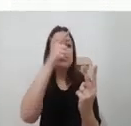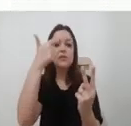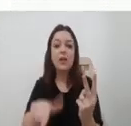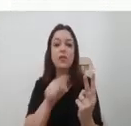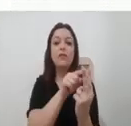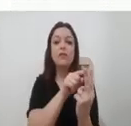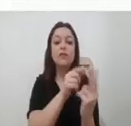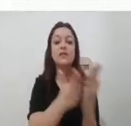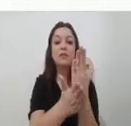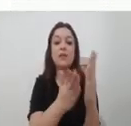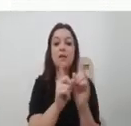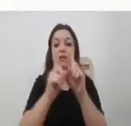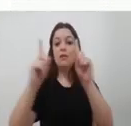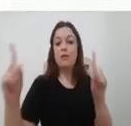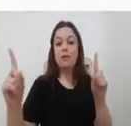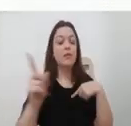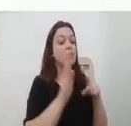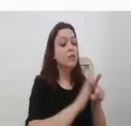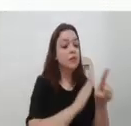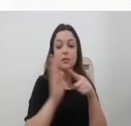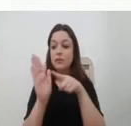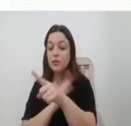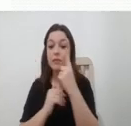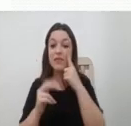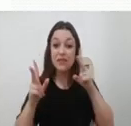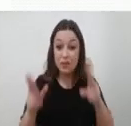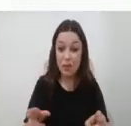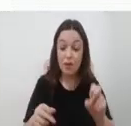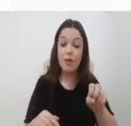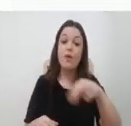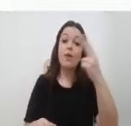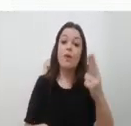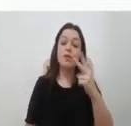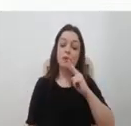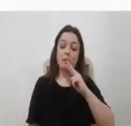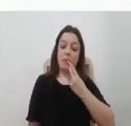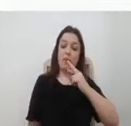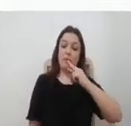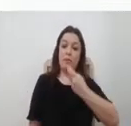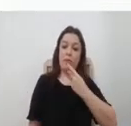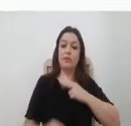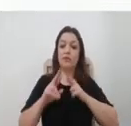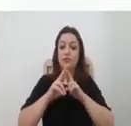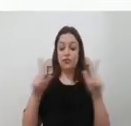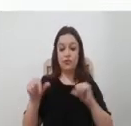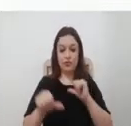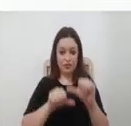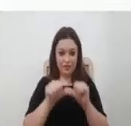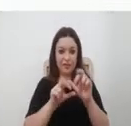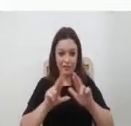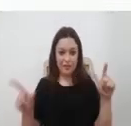momento perguntar para um outro tutor, com eles separados, para ver também se eles apresentam